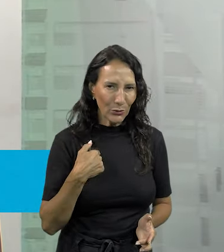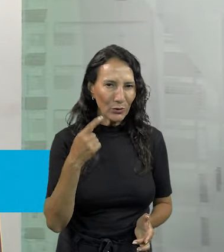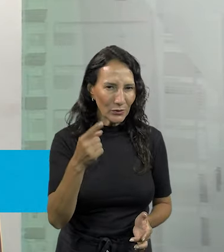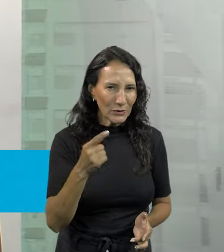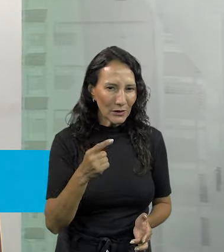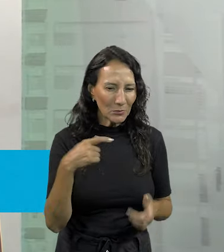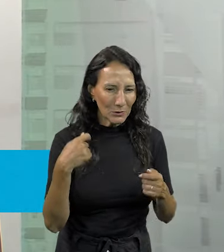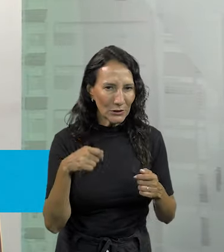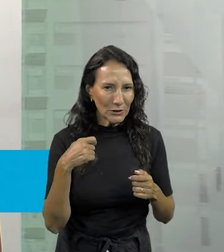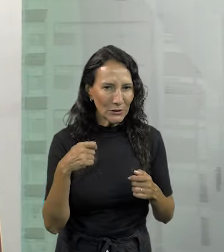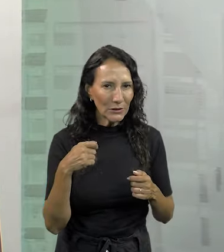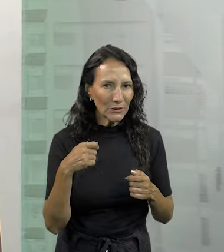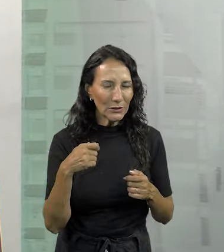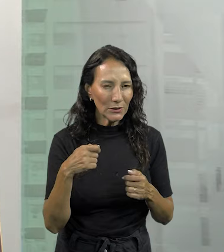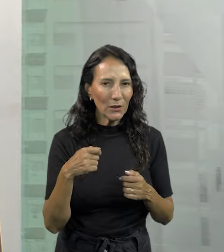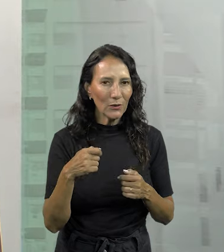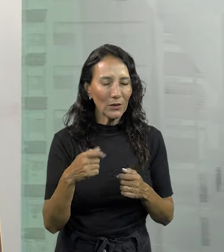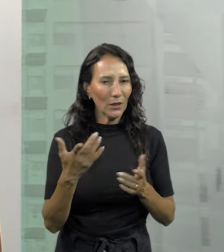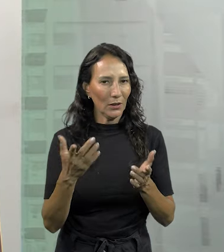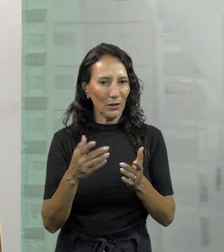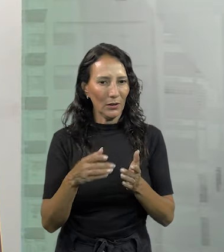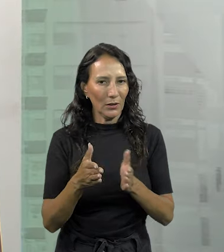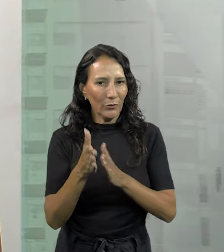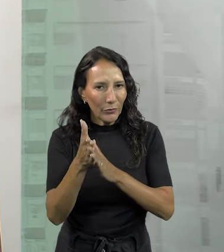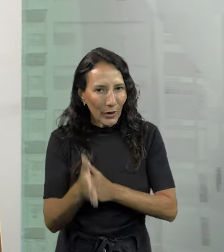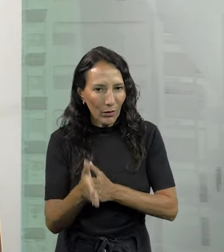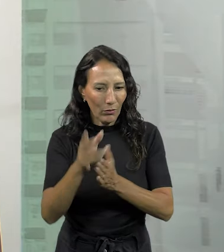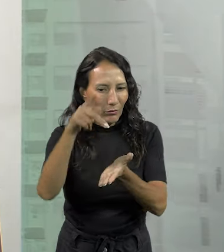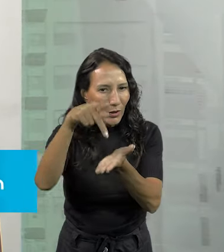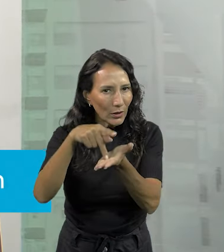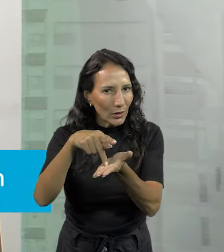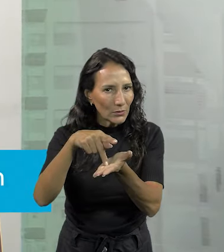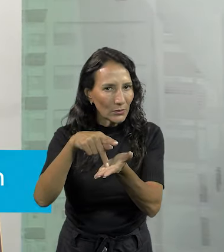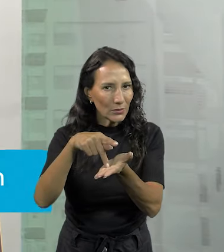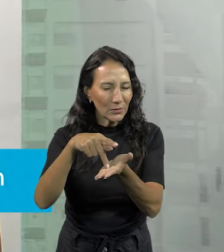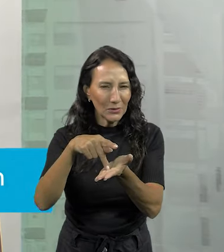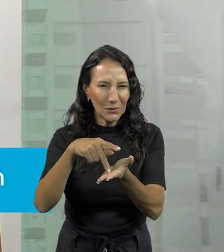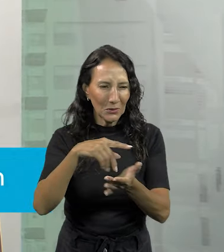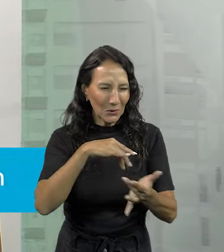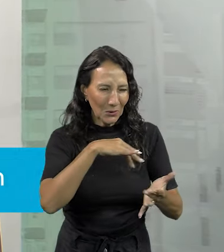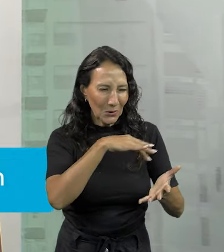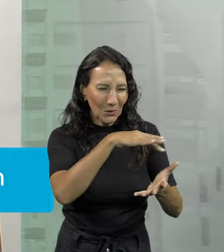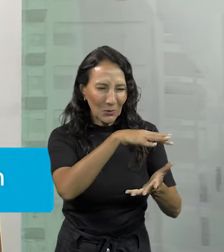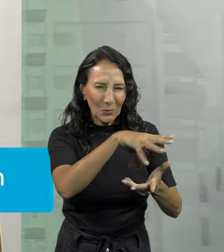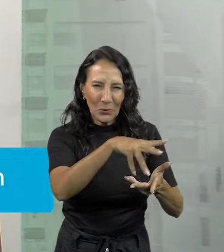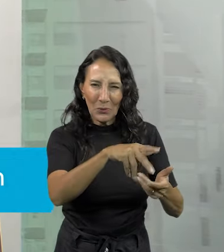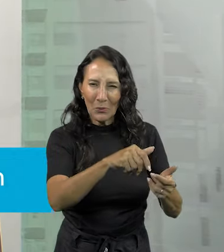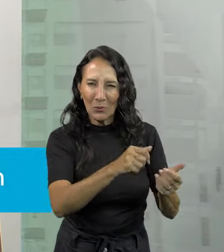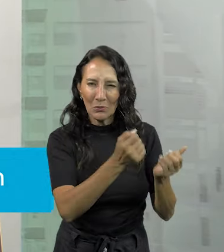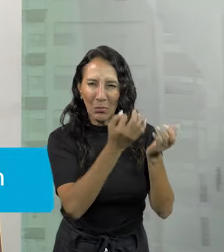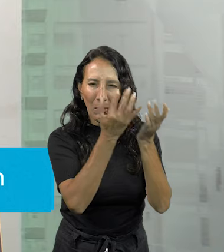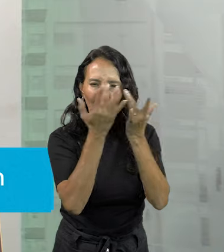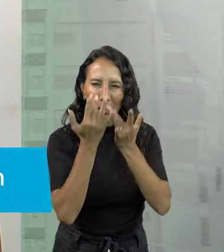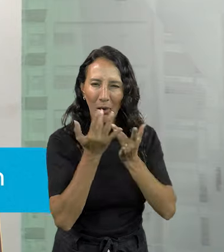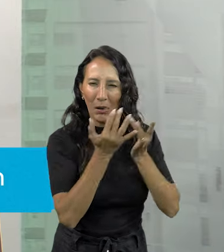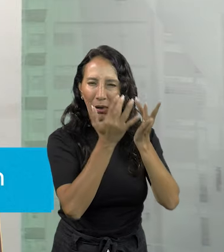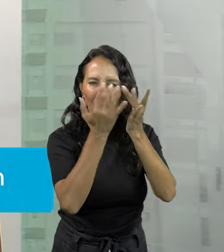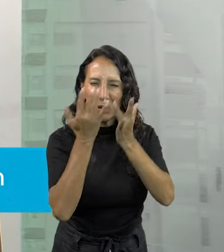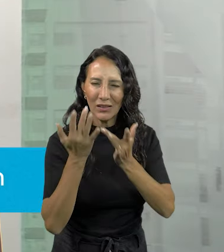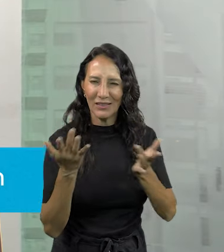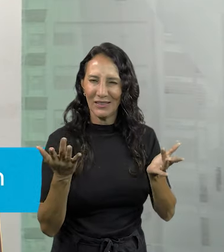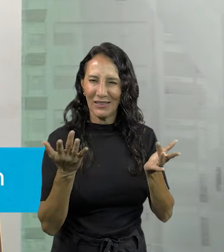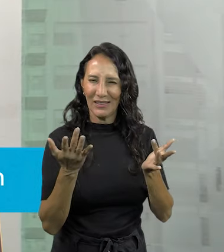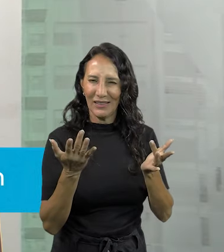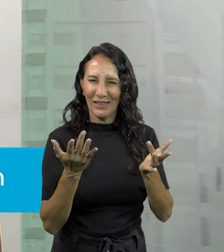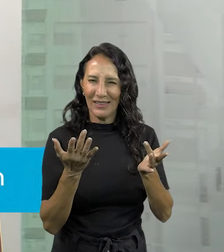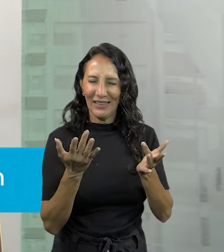defensores da verdade. Nós não podemos aceitar que o mundo encha os membros da nossa igreja de mentira.